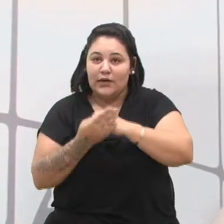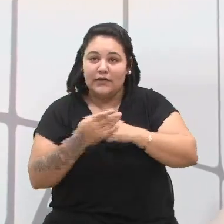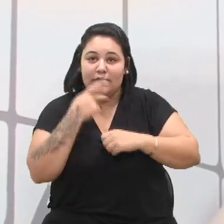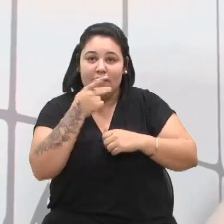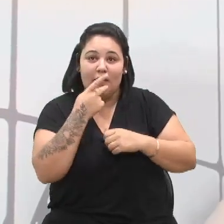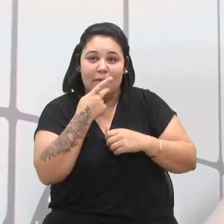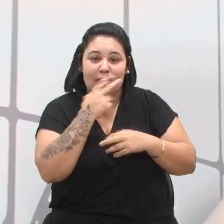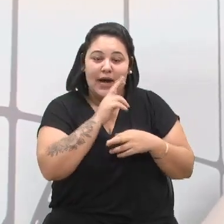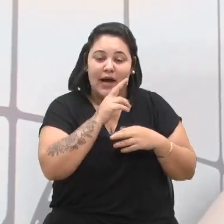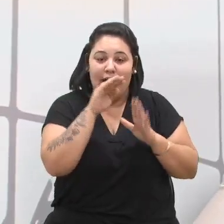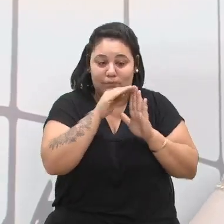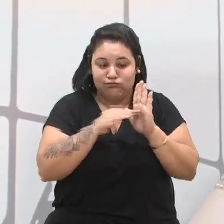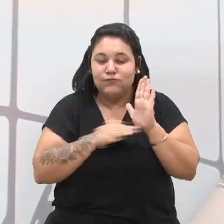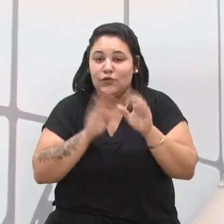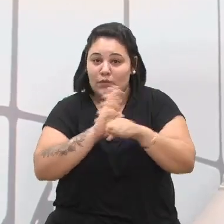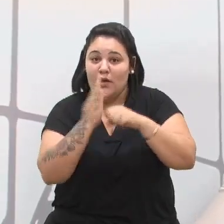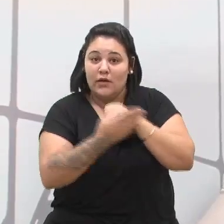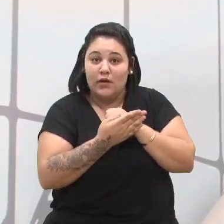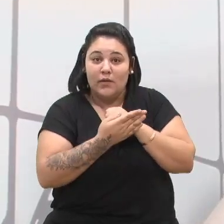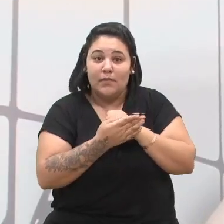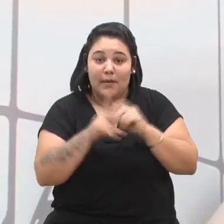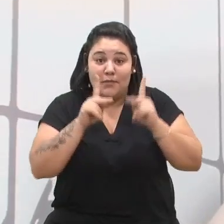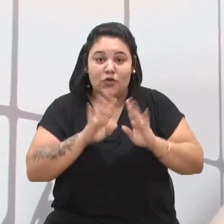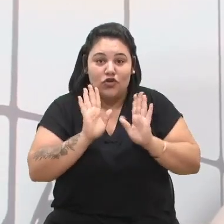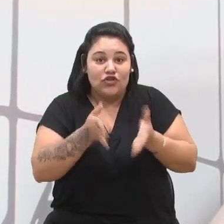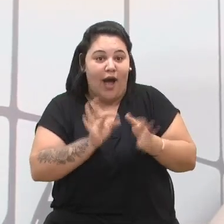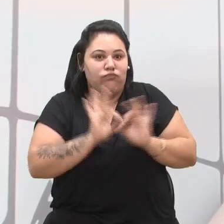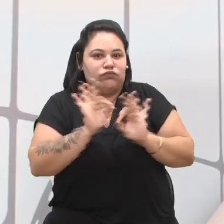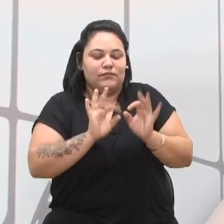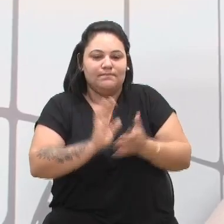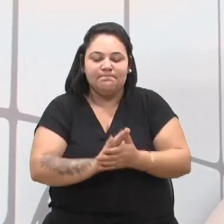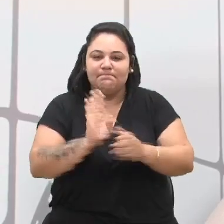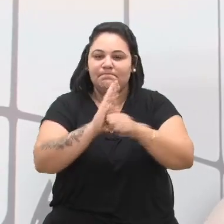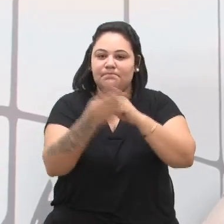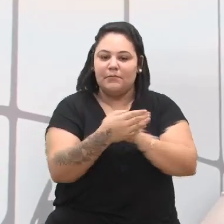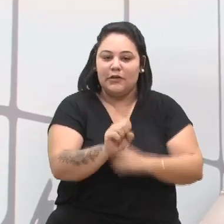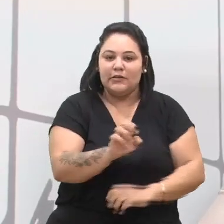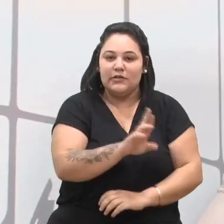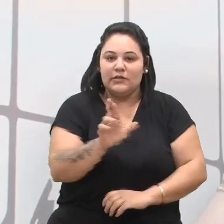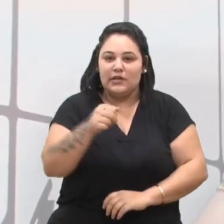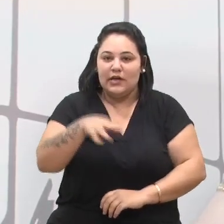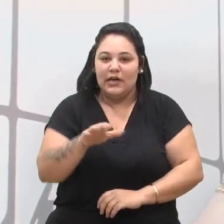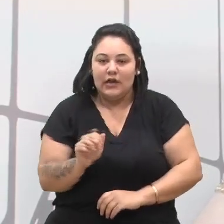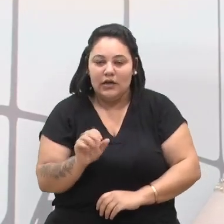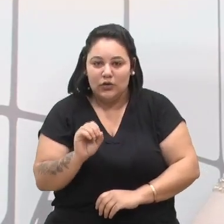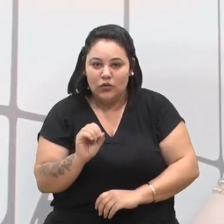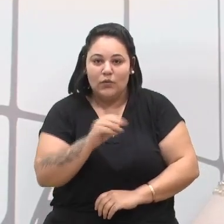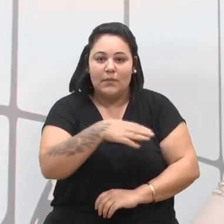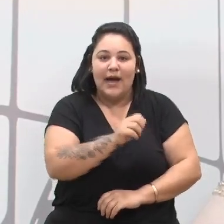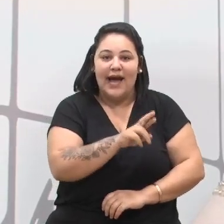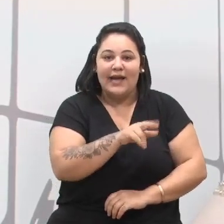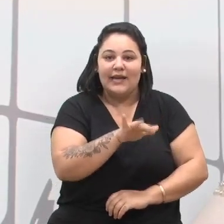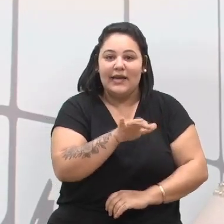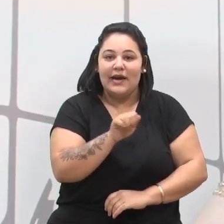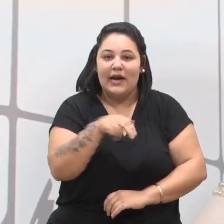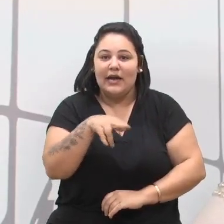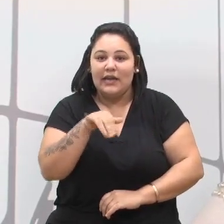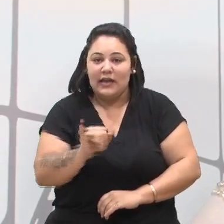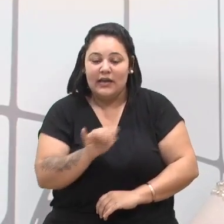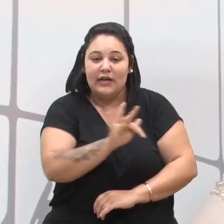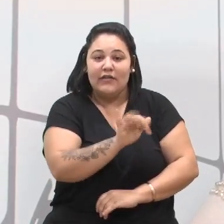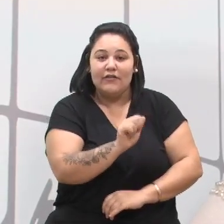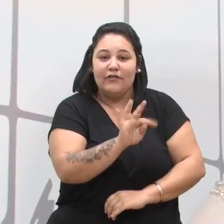para que essas pessoas possam já ficar prevenidas. É bairro Serrano, Mariene, Fátima,